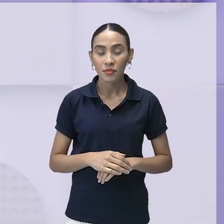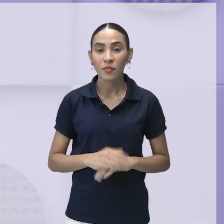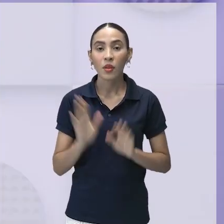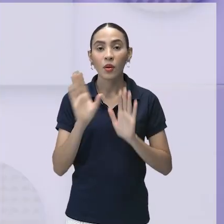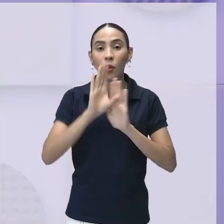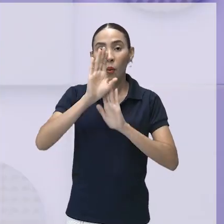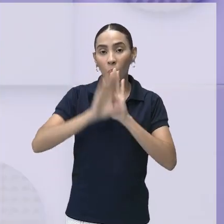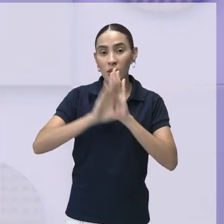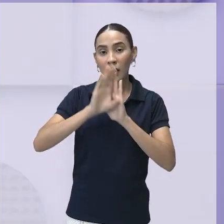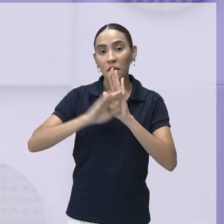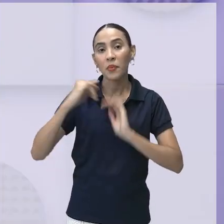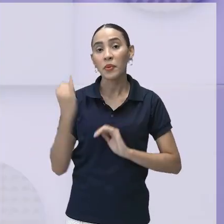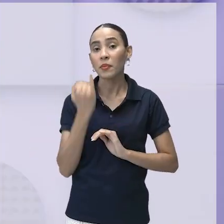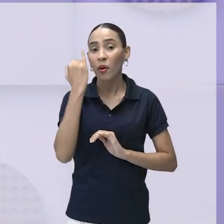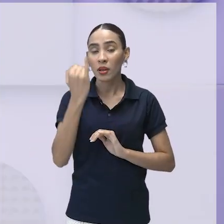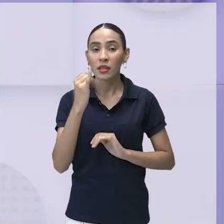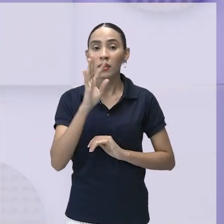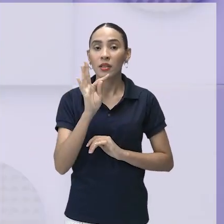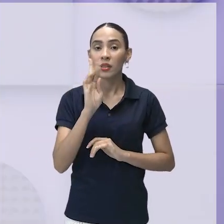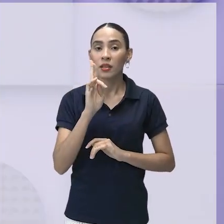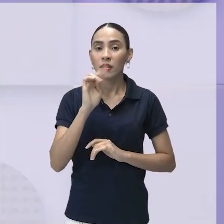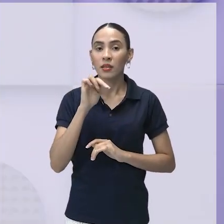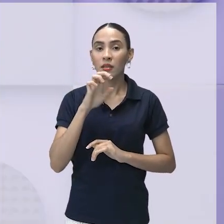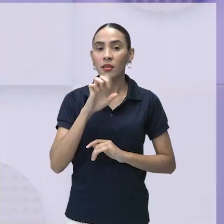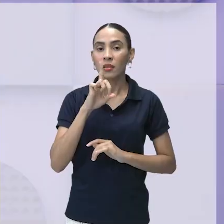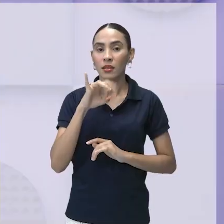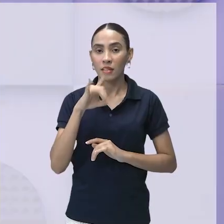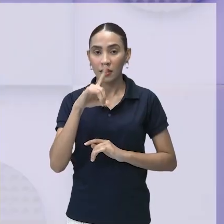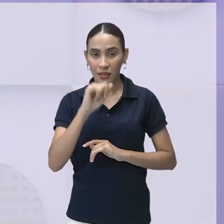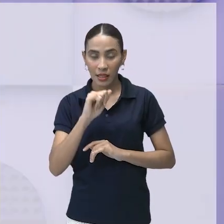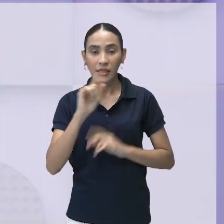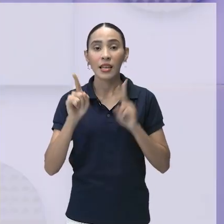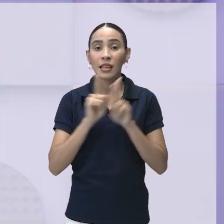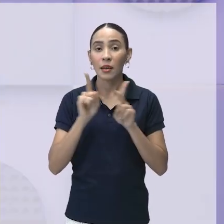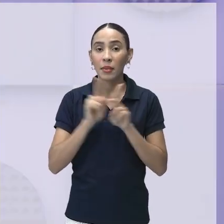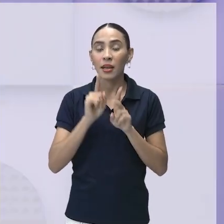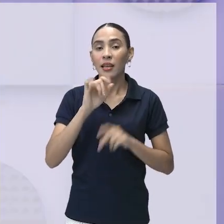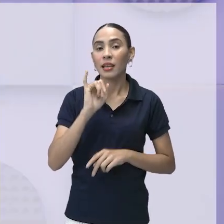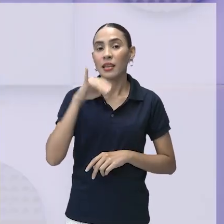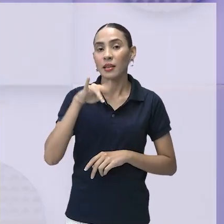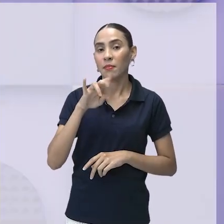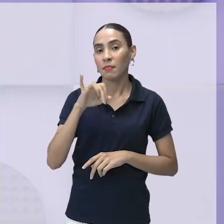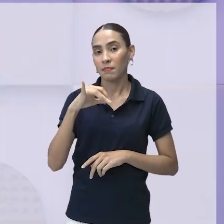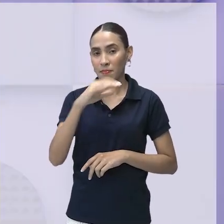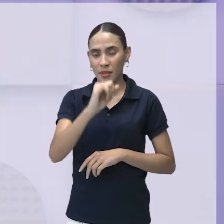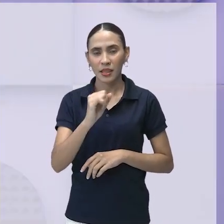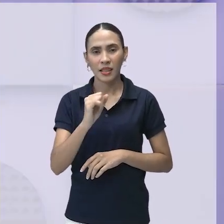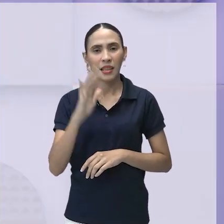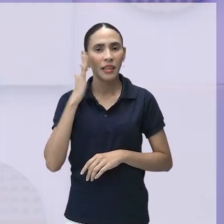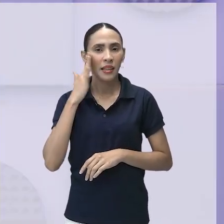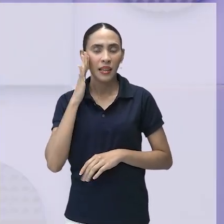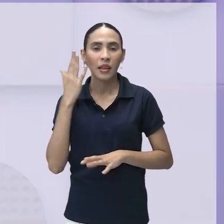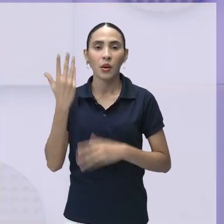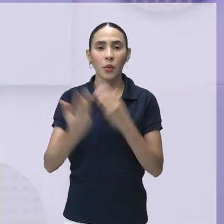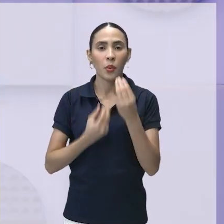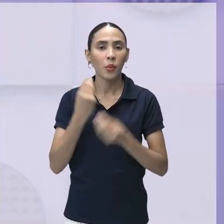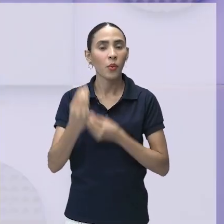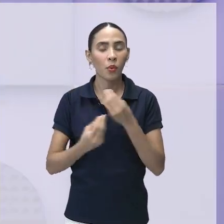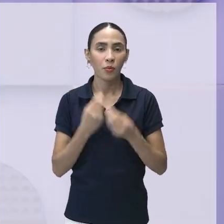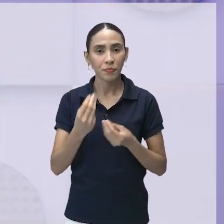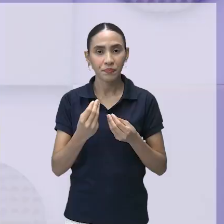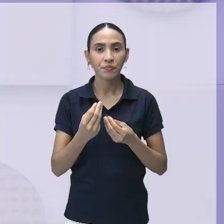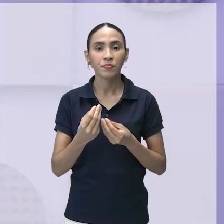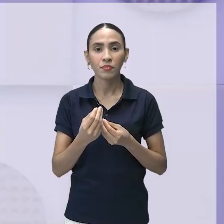conceitos importantes, como transcendência, imanência, e entender como é que isso, de certa forma,